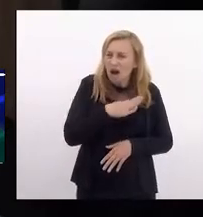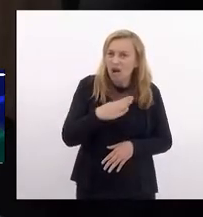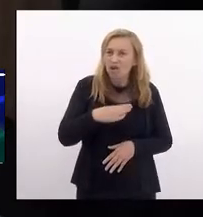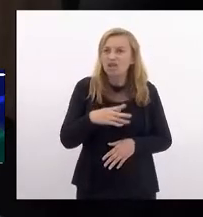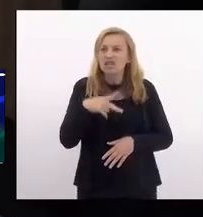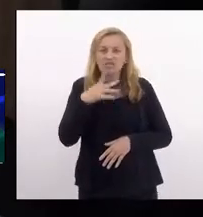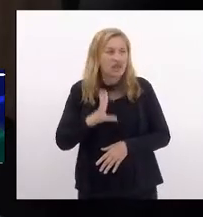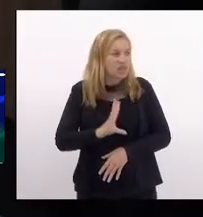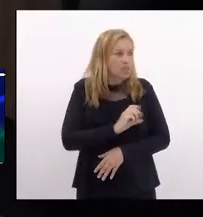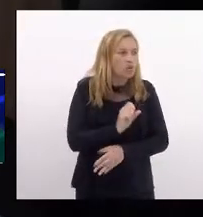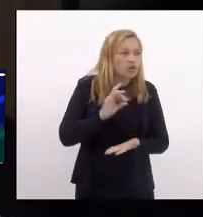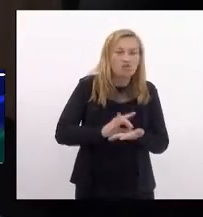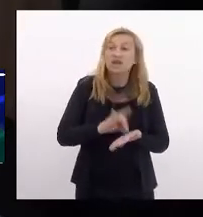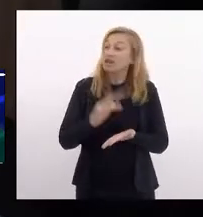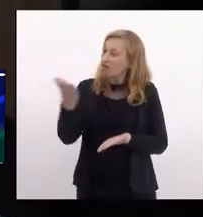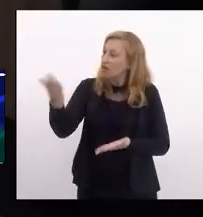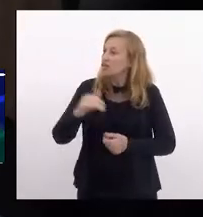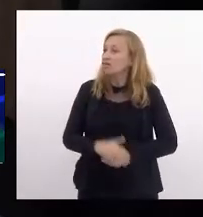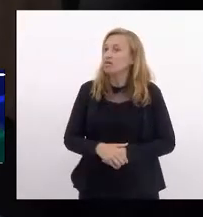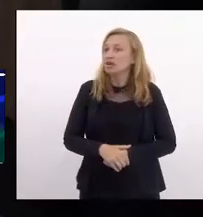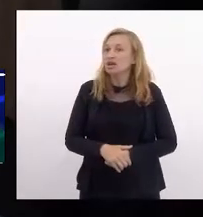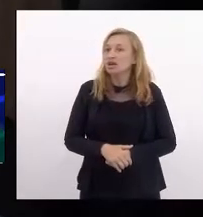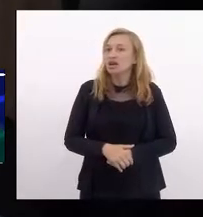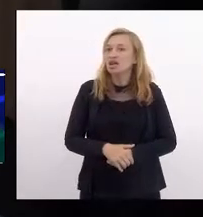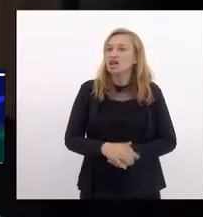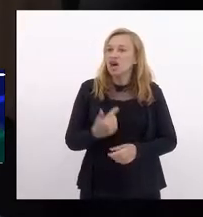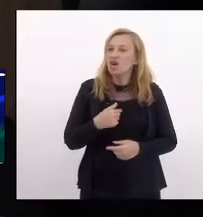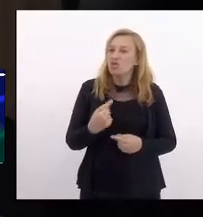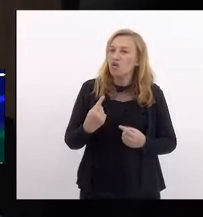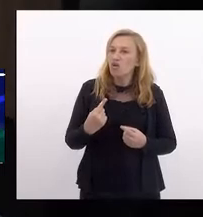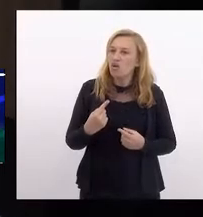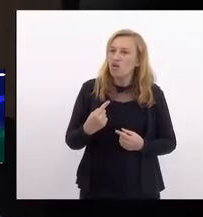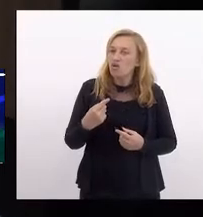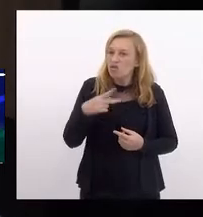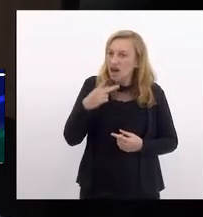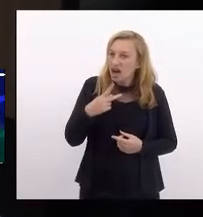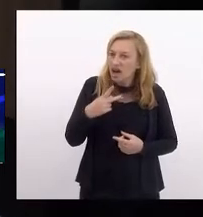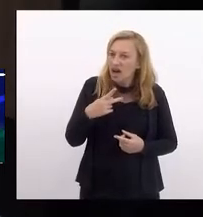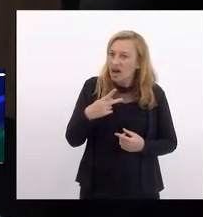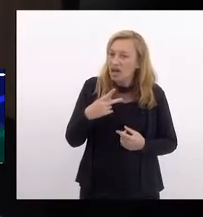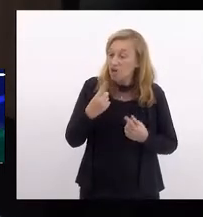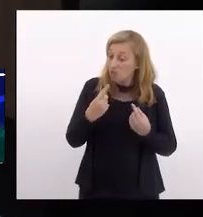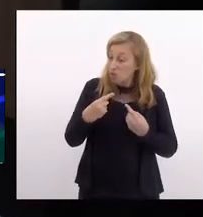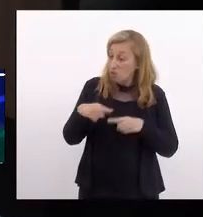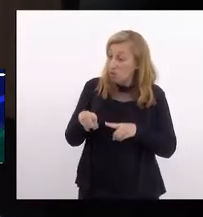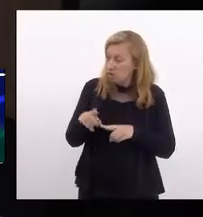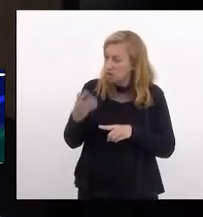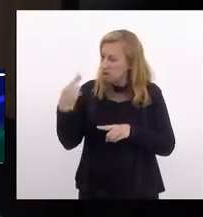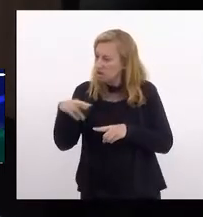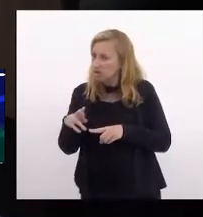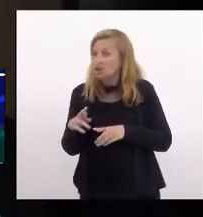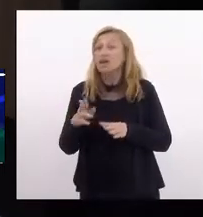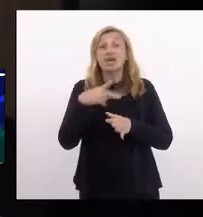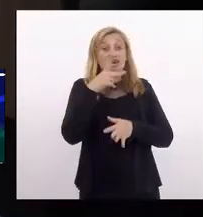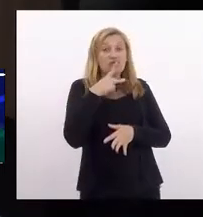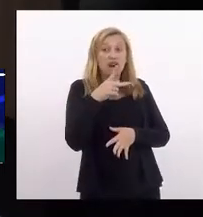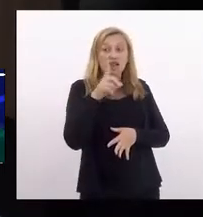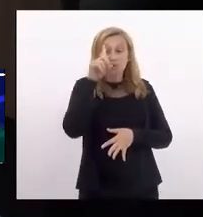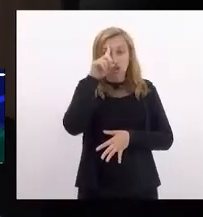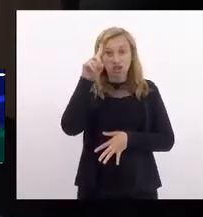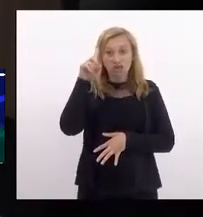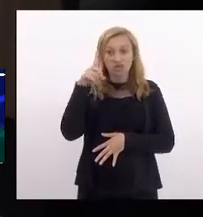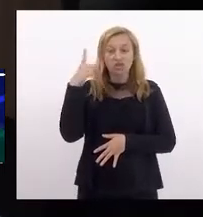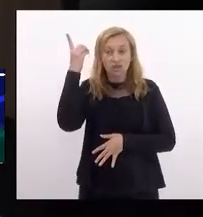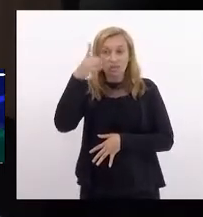e de verdade tá aí a verdade eu vou combater intolerância falando mal da religião do deputado e outra ainda disse os